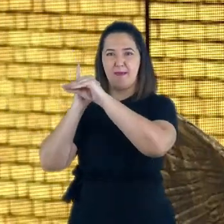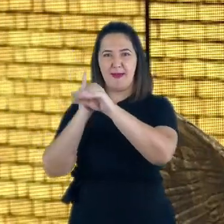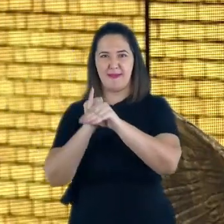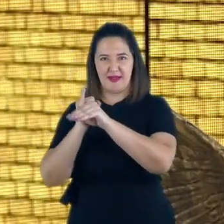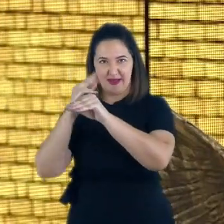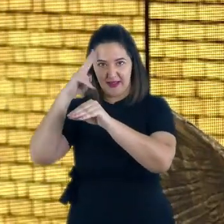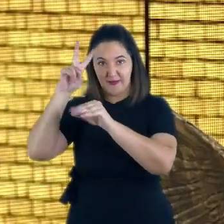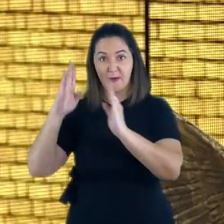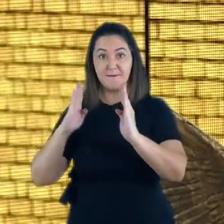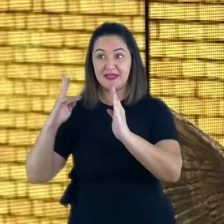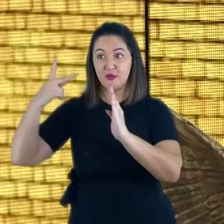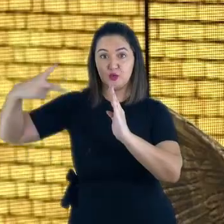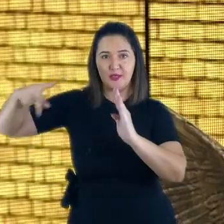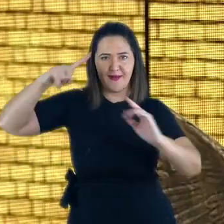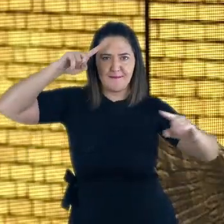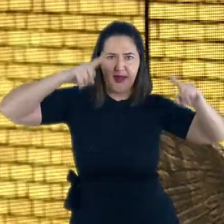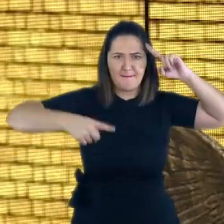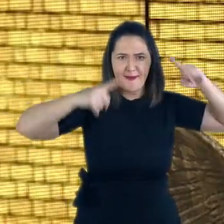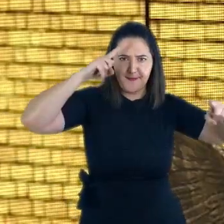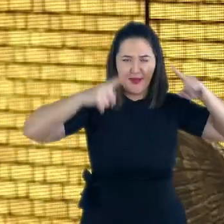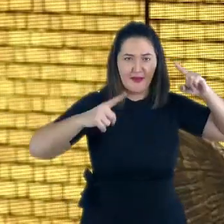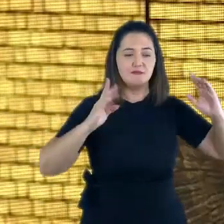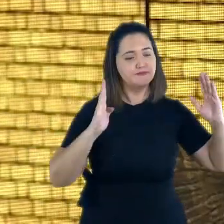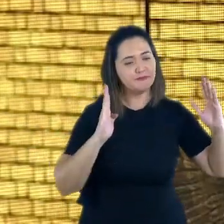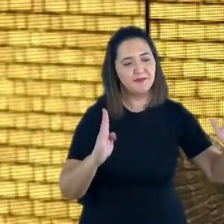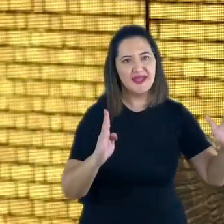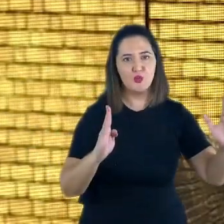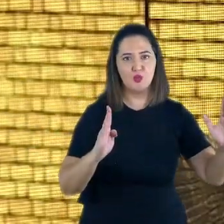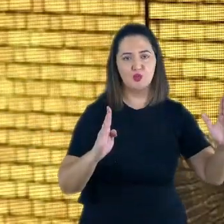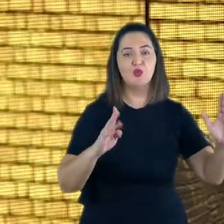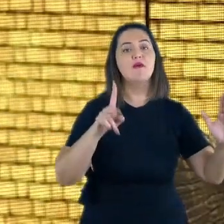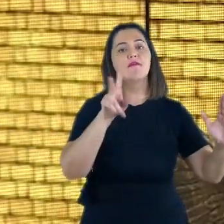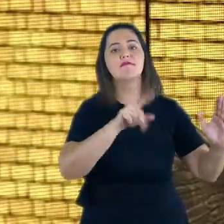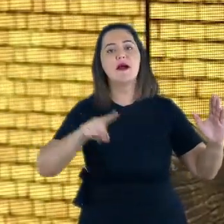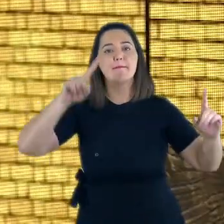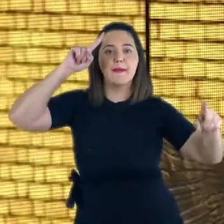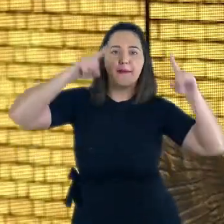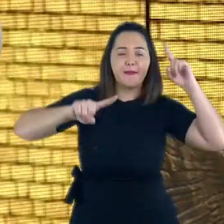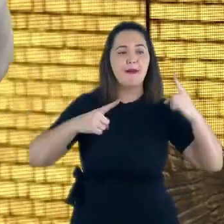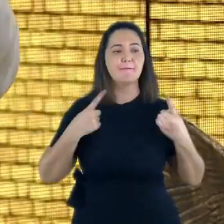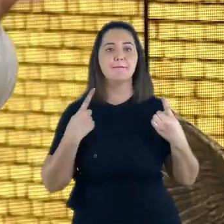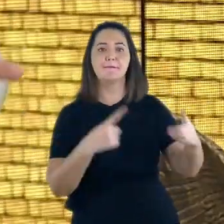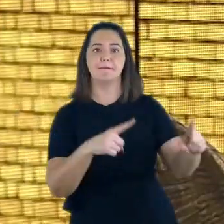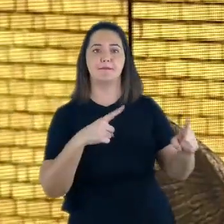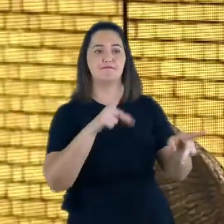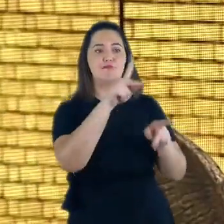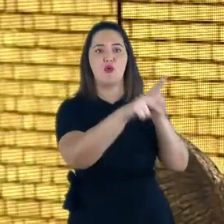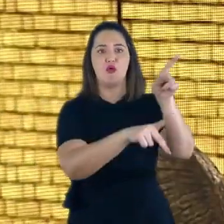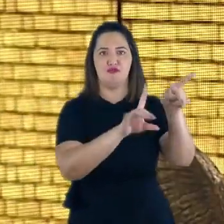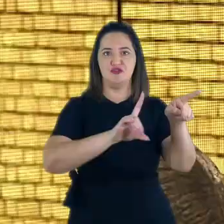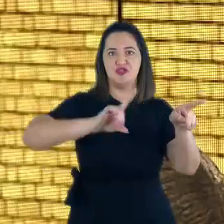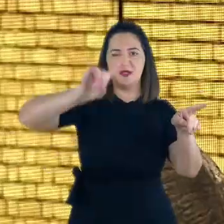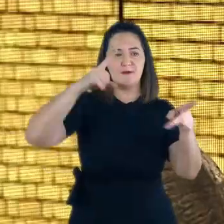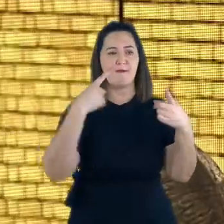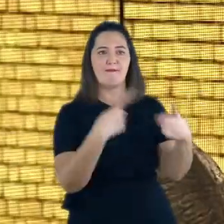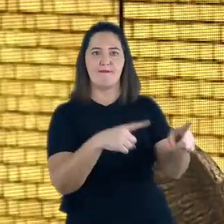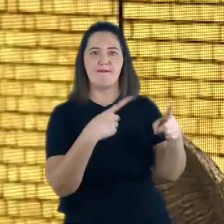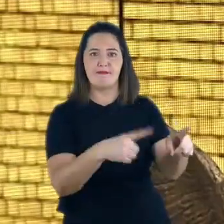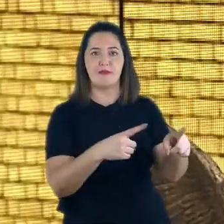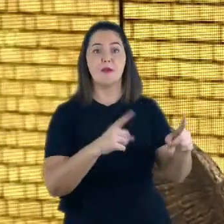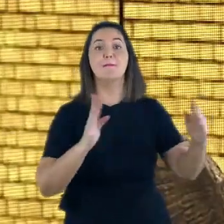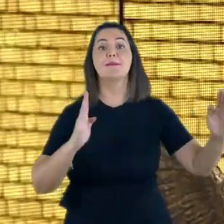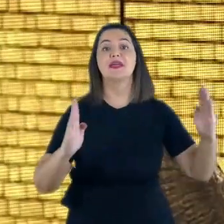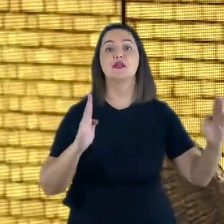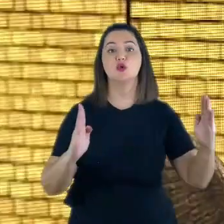estaria manifestando aquele poder papal, religioso, que perseguiu o povo de Deus durante um